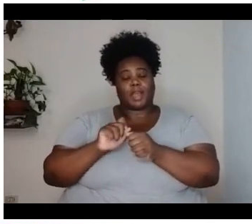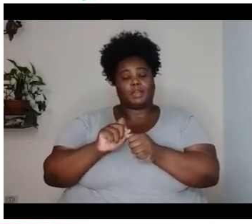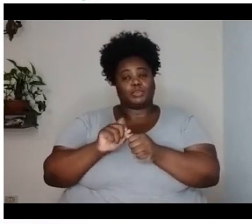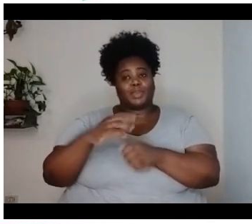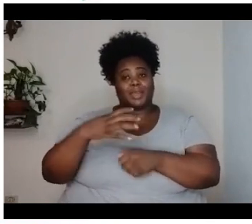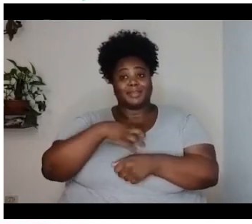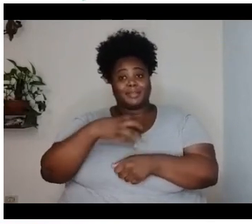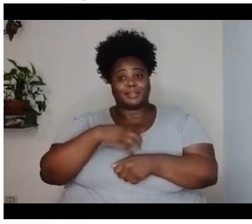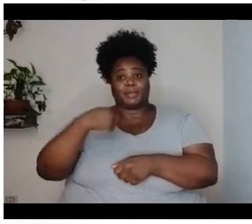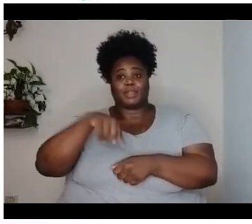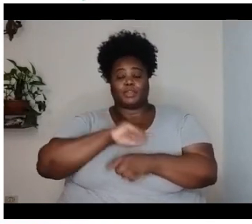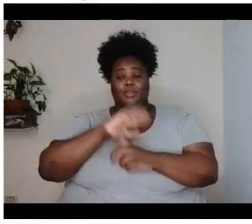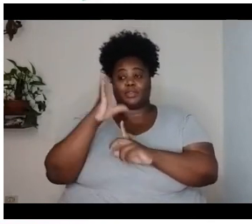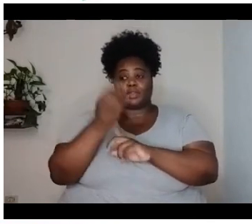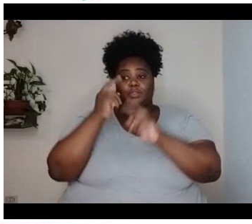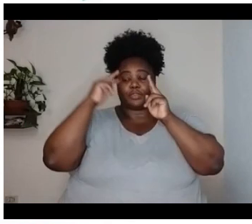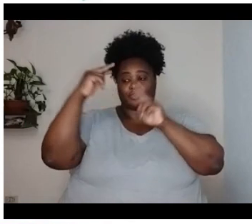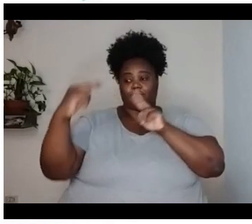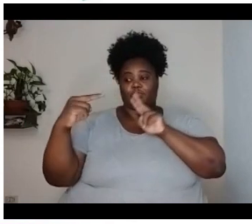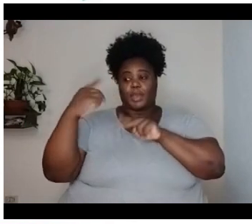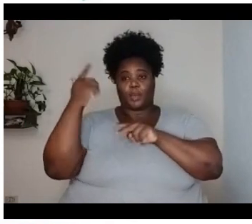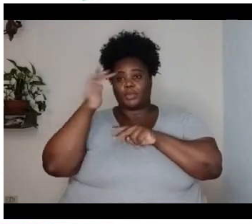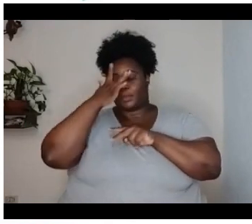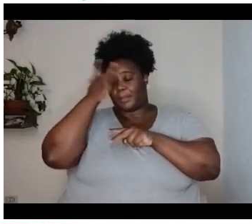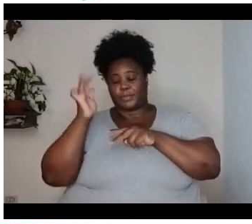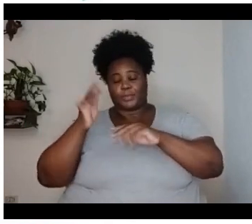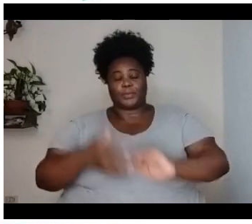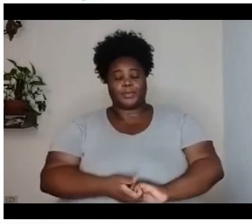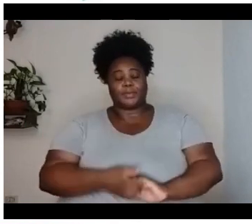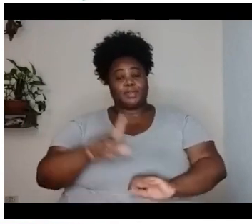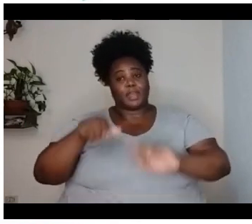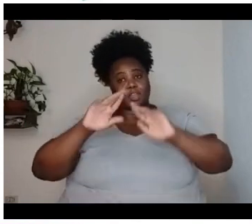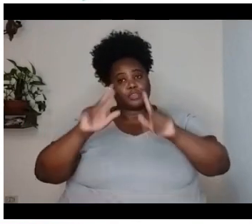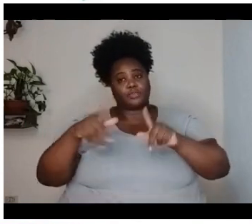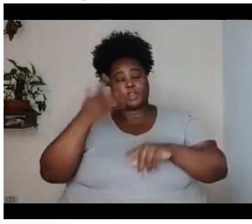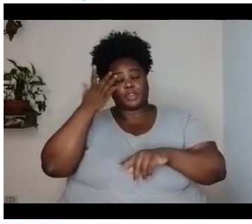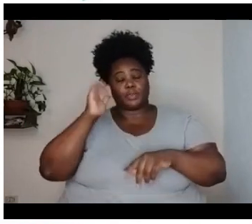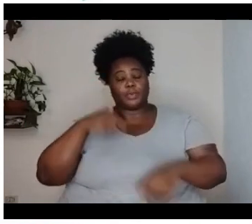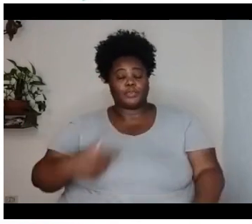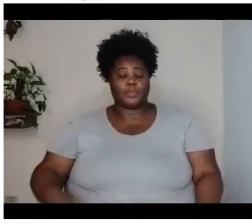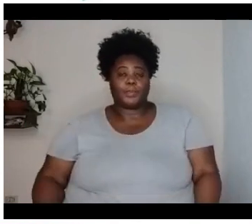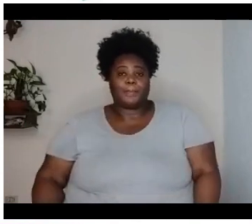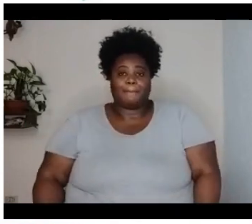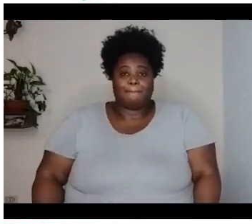artista tem, né? De olhar o outro assim, que é diferente, eu acho.